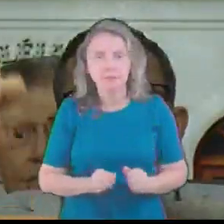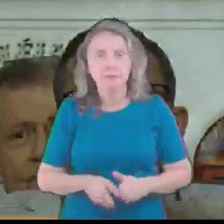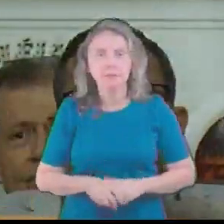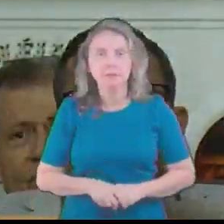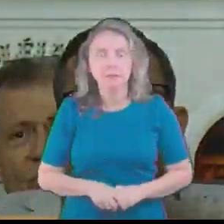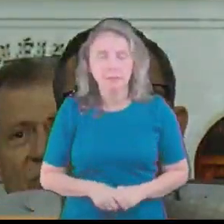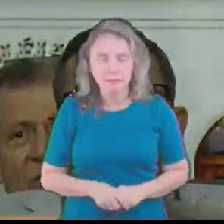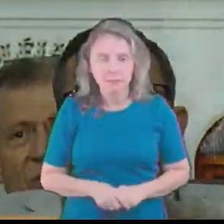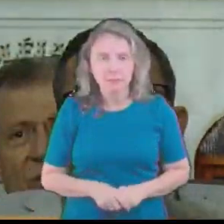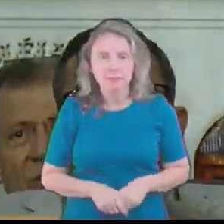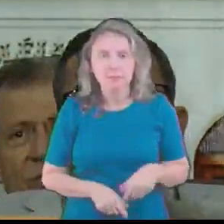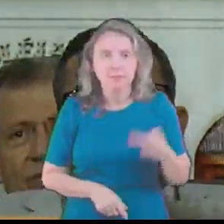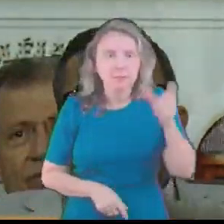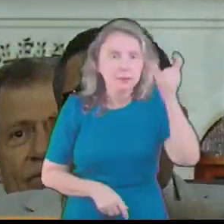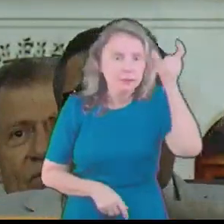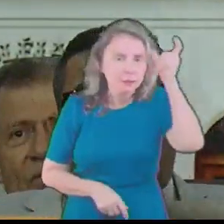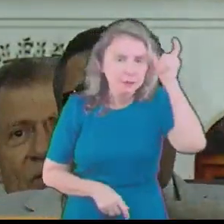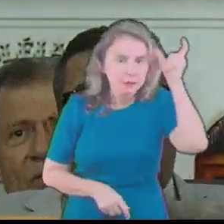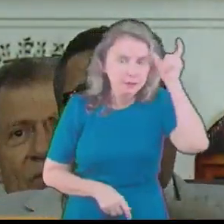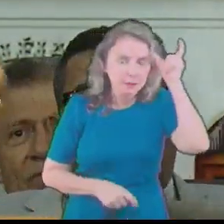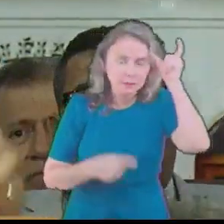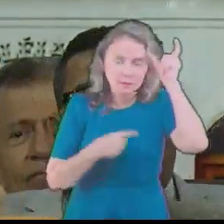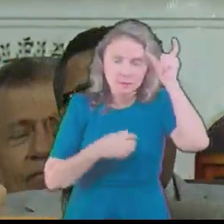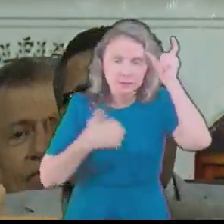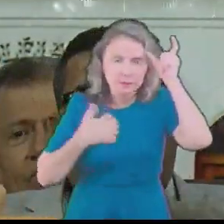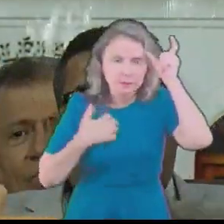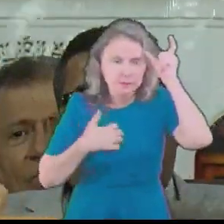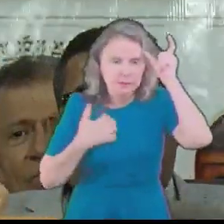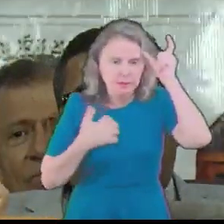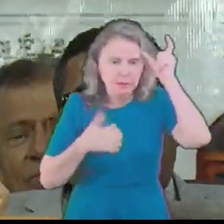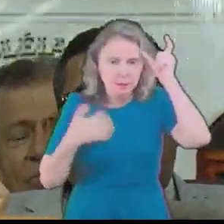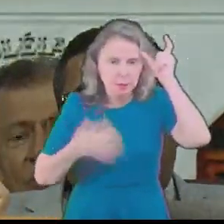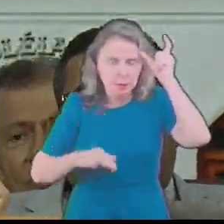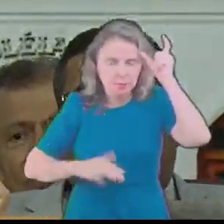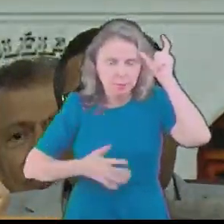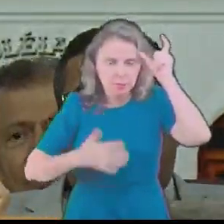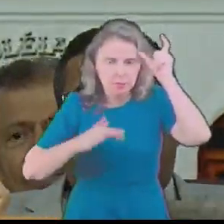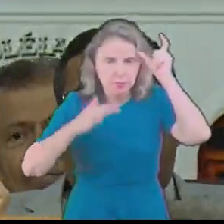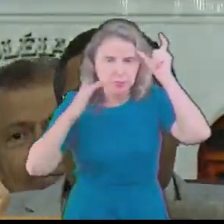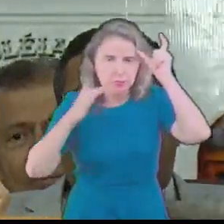O diabo fica irado com essas coisas.